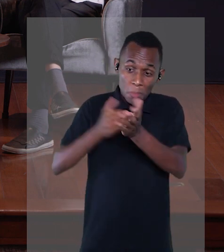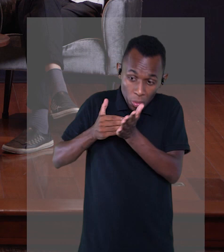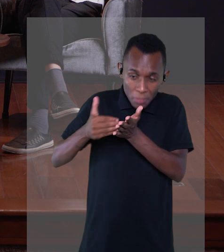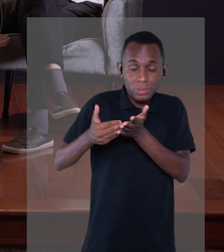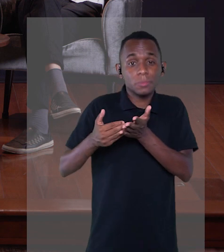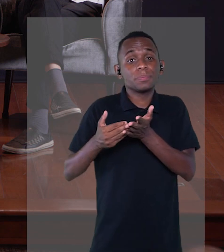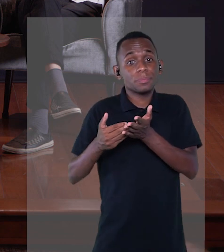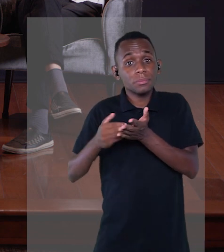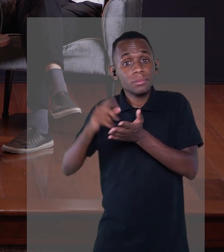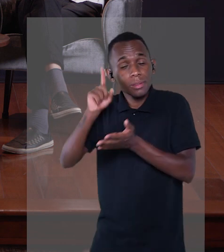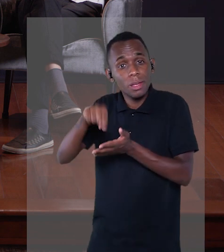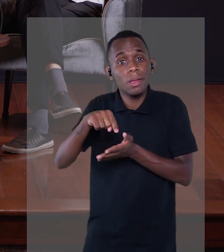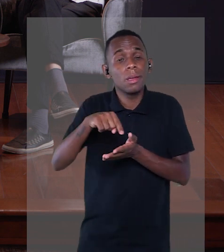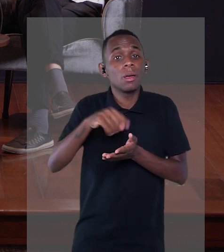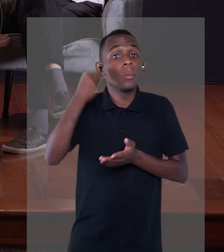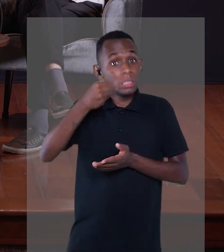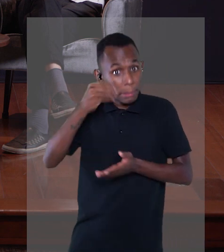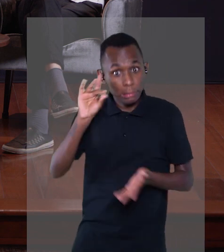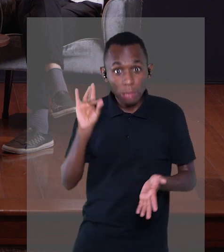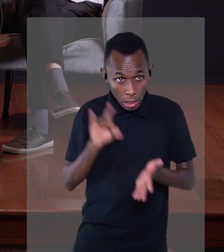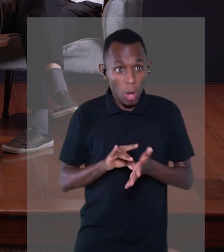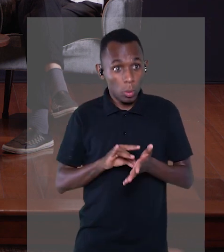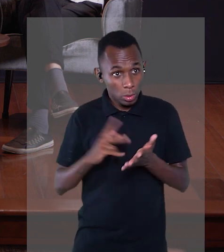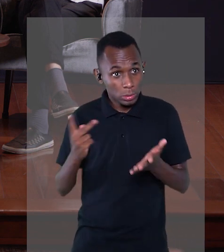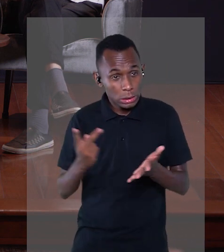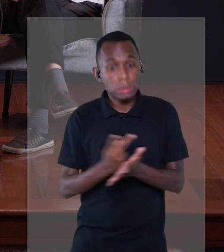partida é baseado num fato real, né?